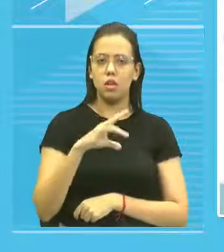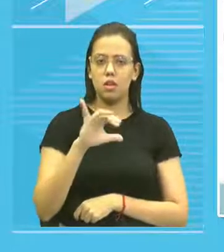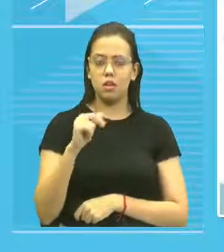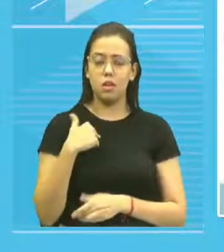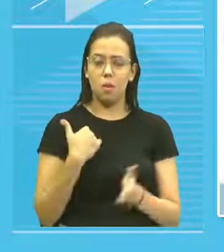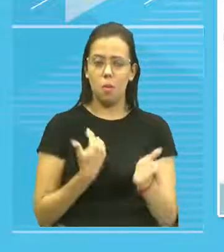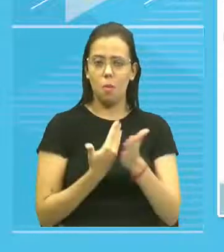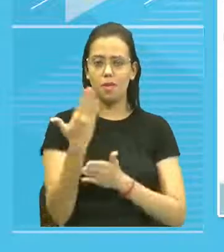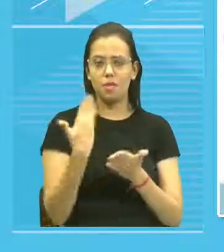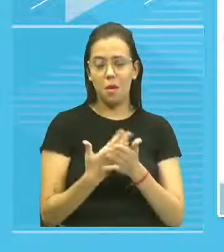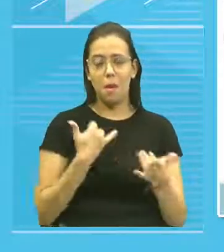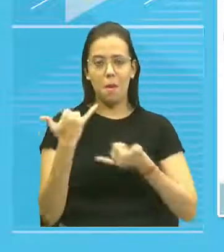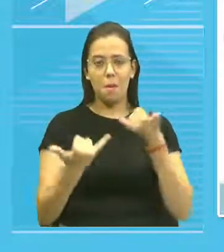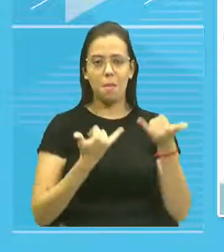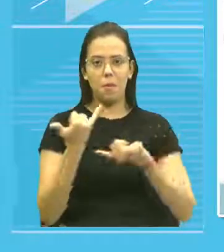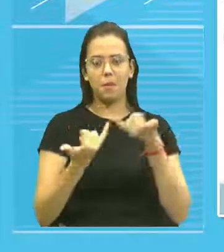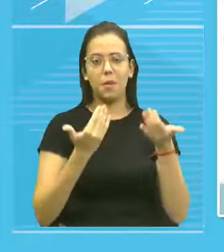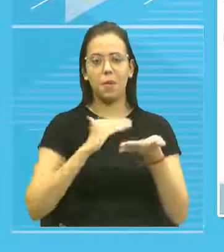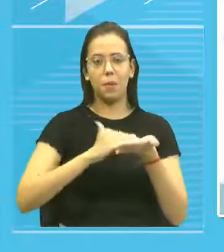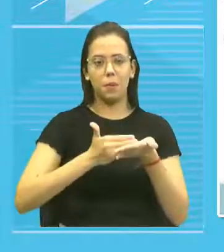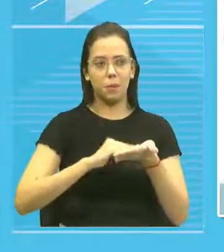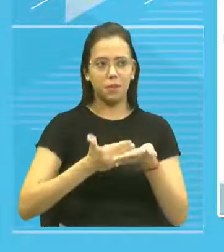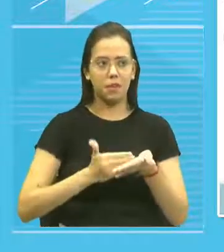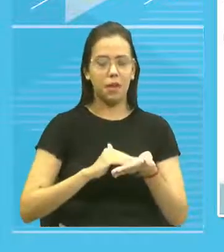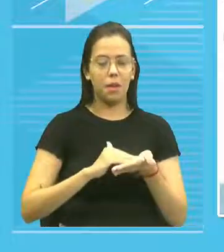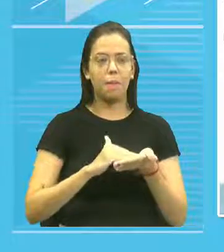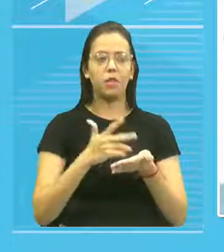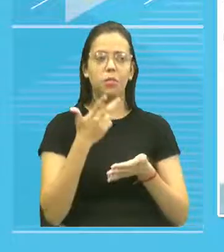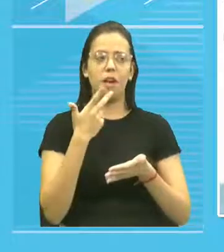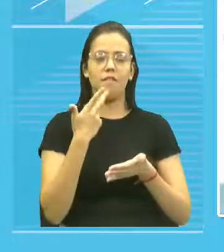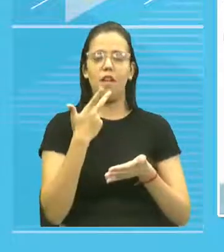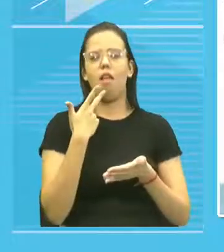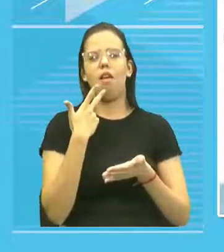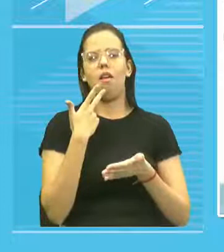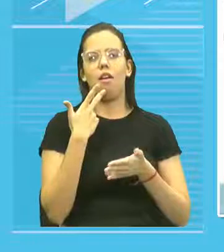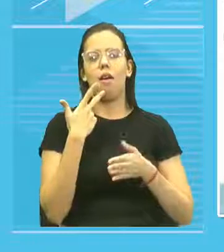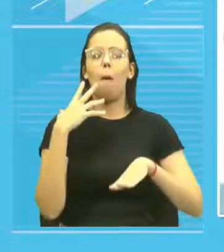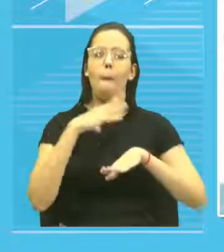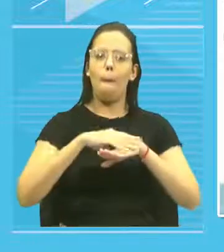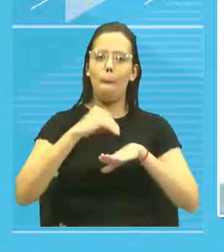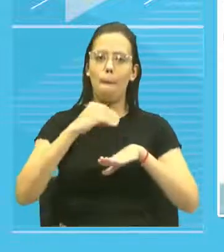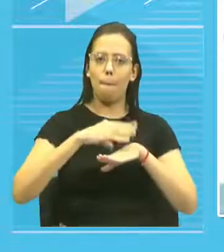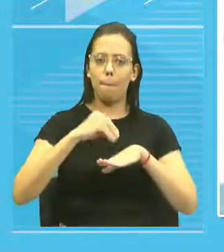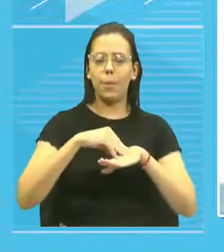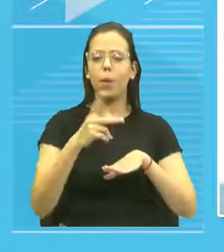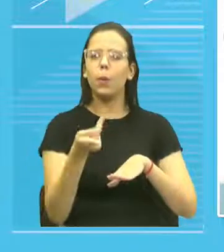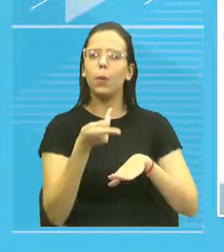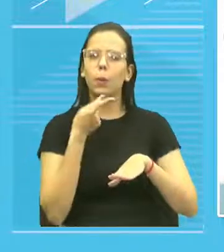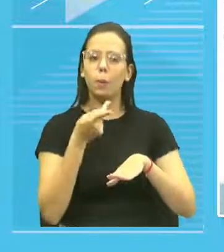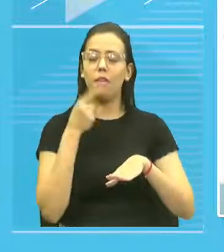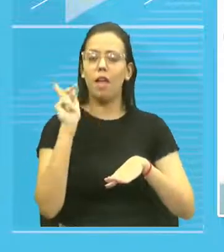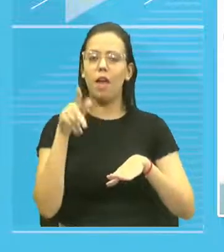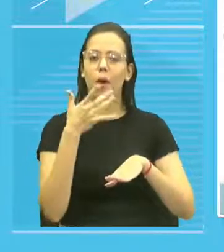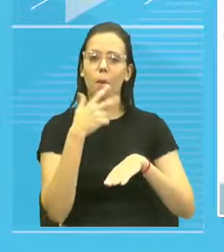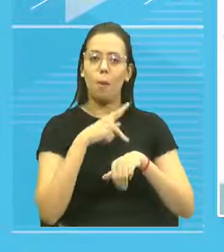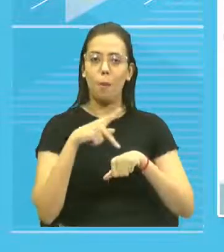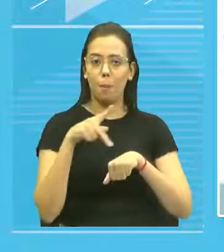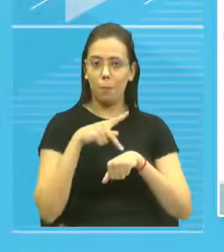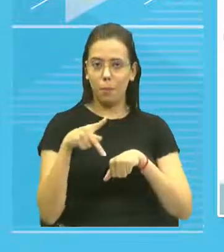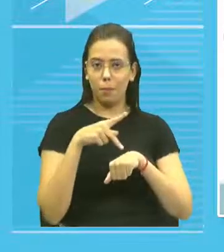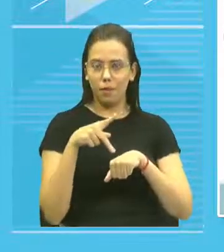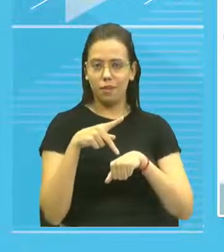aula brincando aqui com a minha colega tradutor em libras para ela dizer o trava-línguas aí o pelo no peito do pé de Pedro é preto